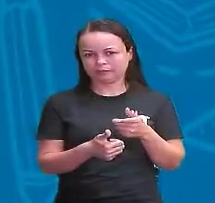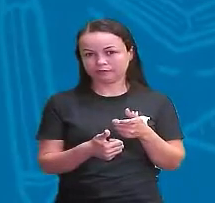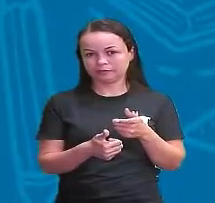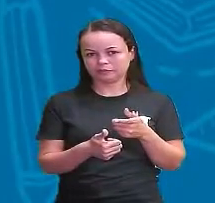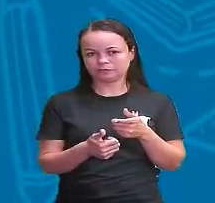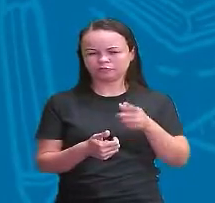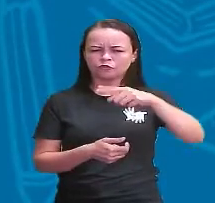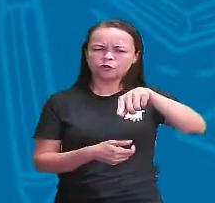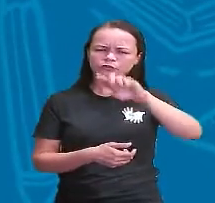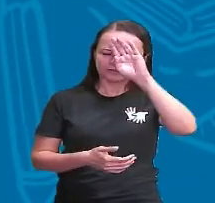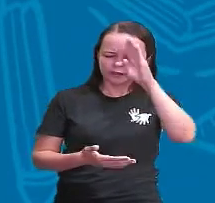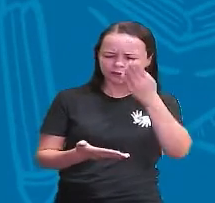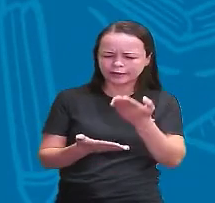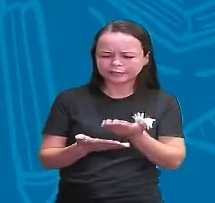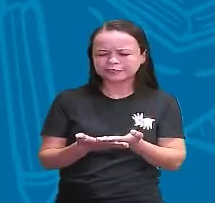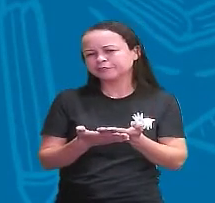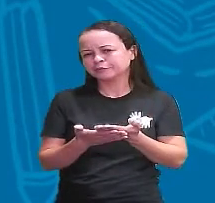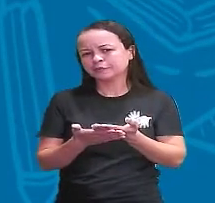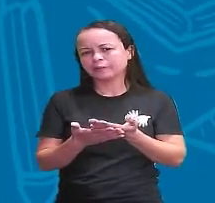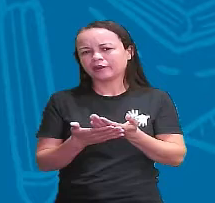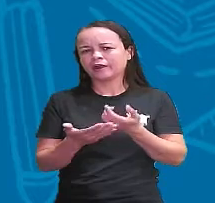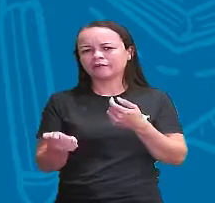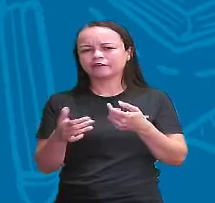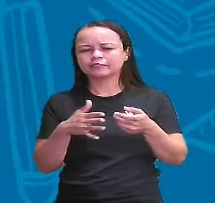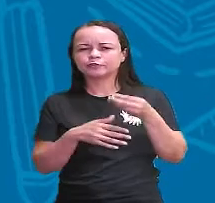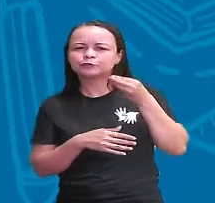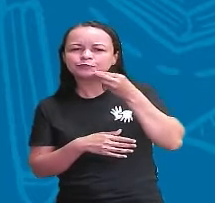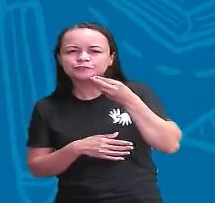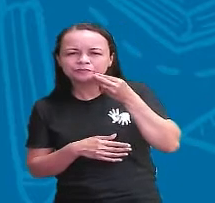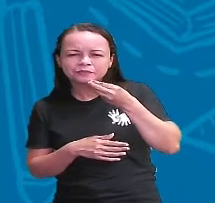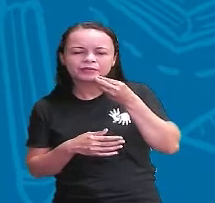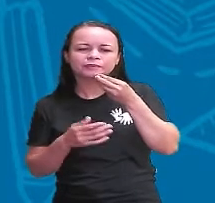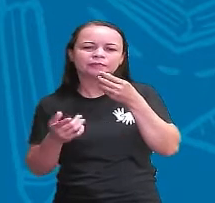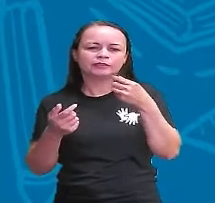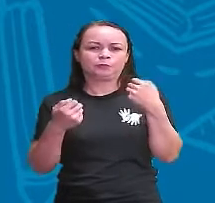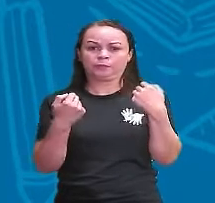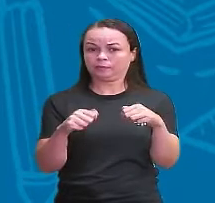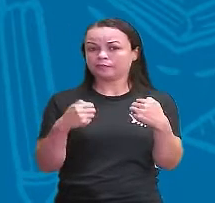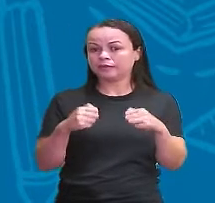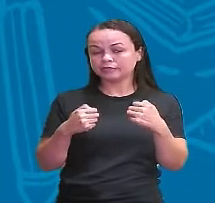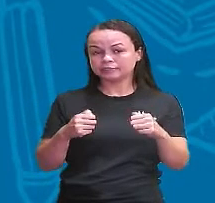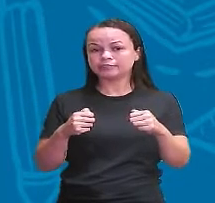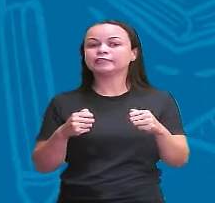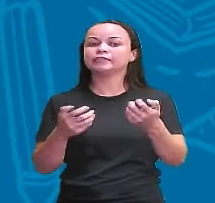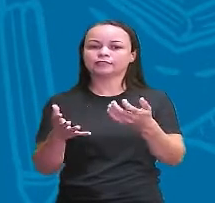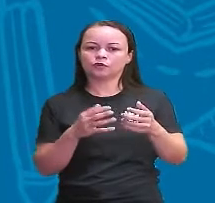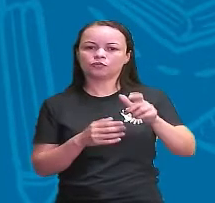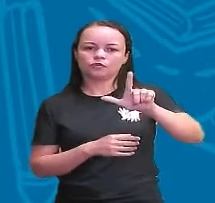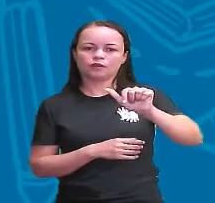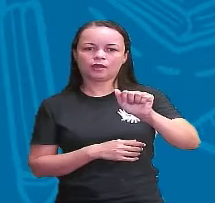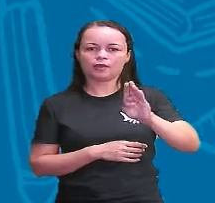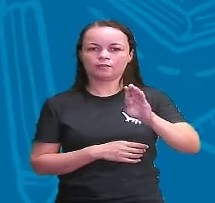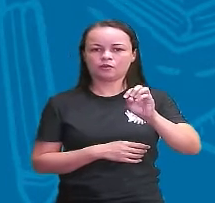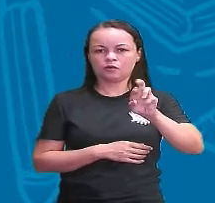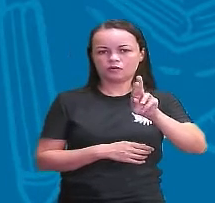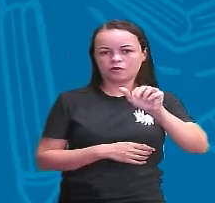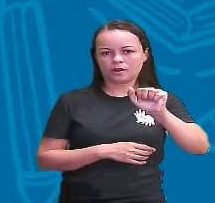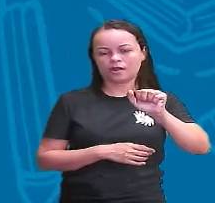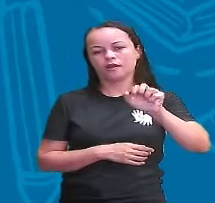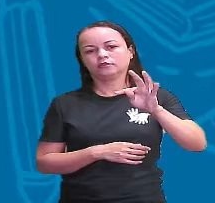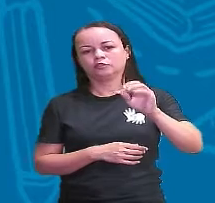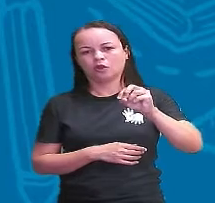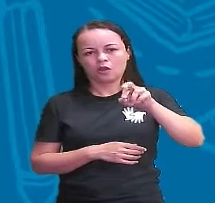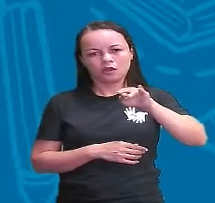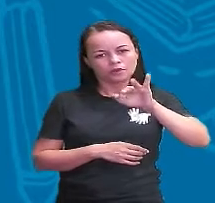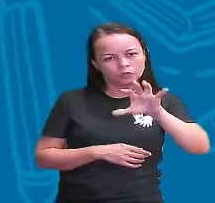você acredita que para realizarmos um experimento é necessário um laboratório de ciências, né? Eu